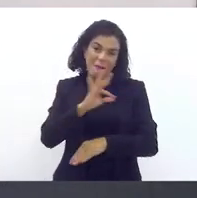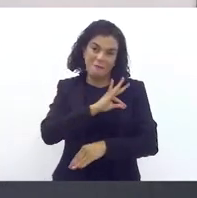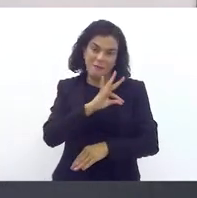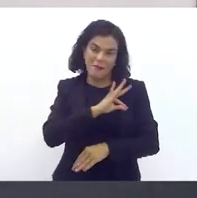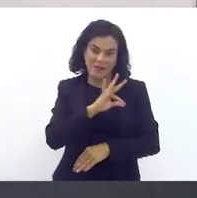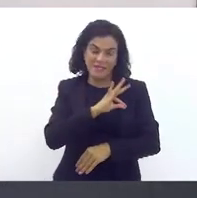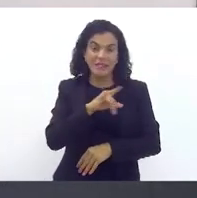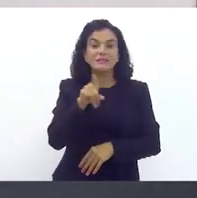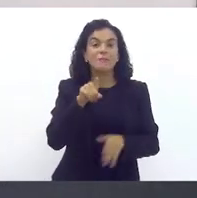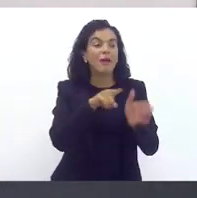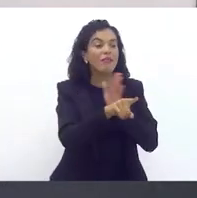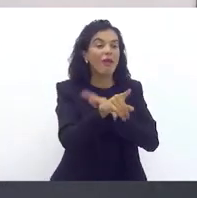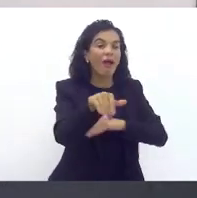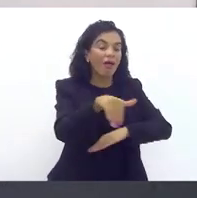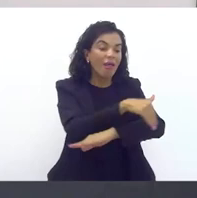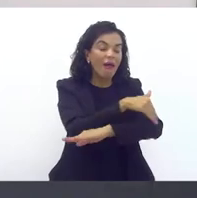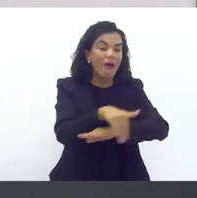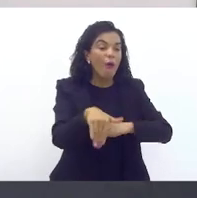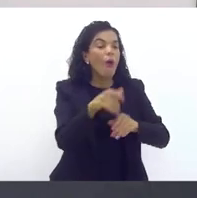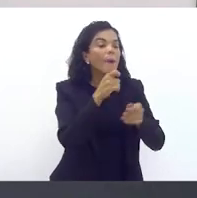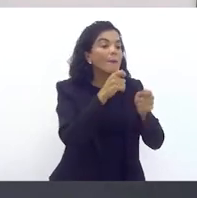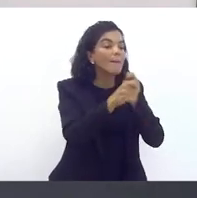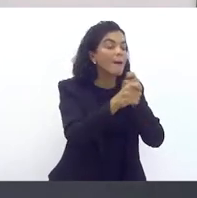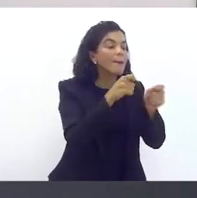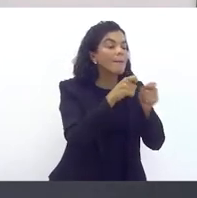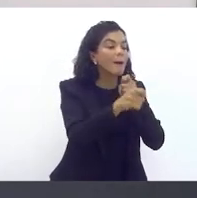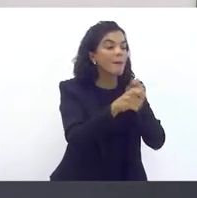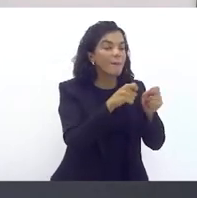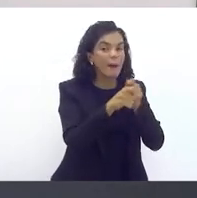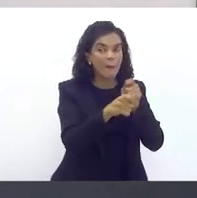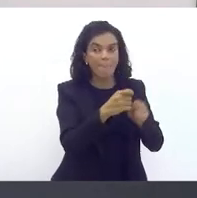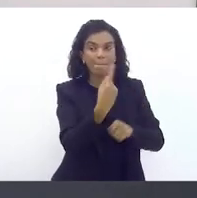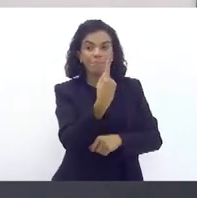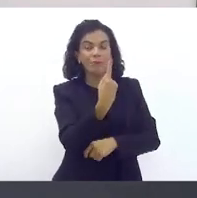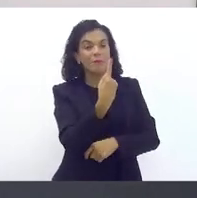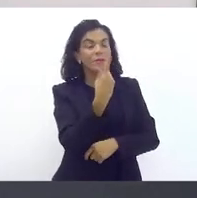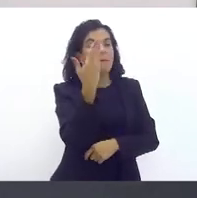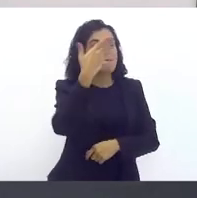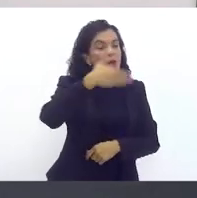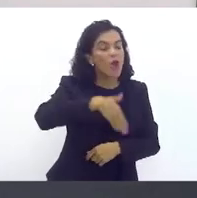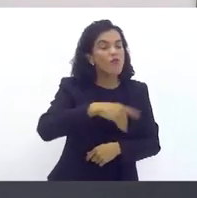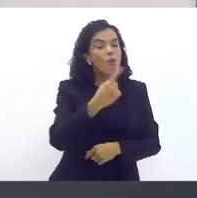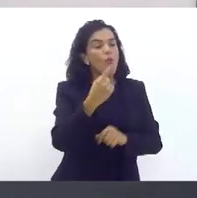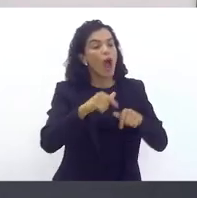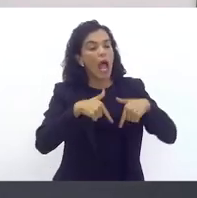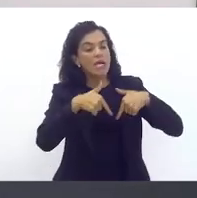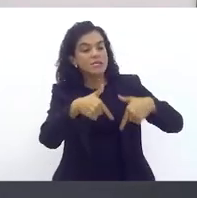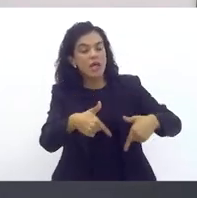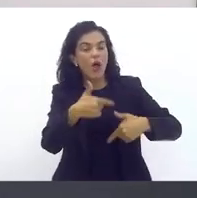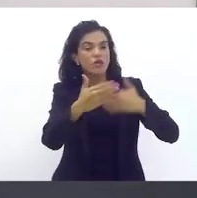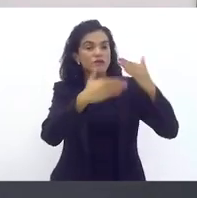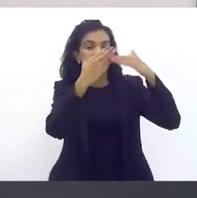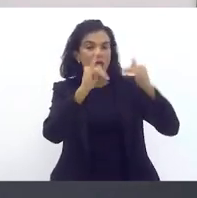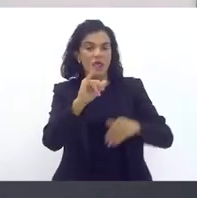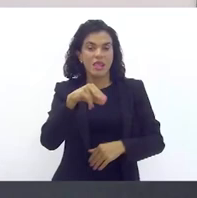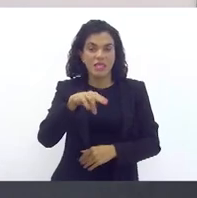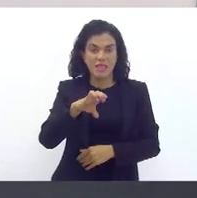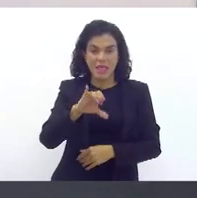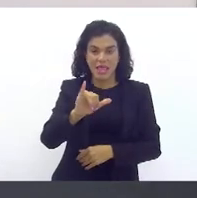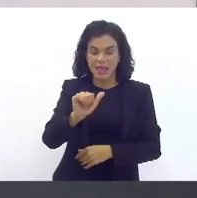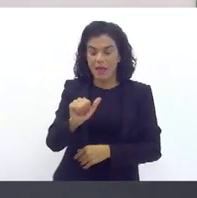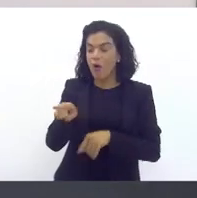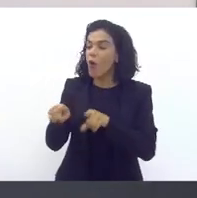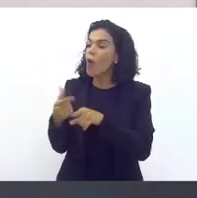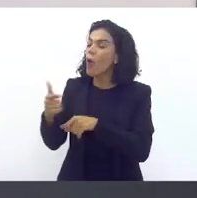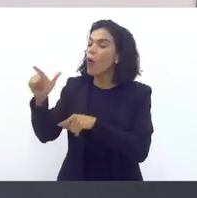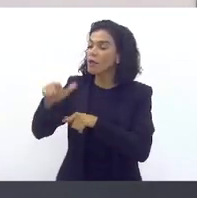na rua, com certeza, e perguntar, me diga uma ação desenvolvida pelo INEA, me diga uma ação desenvolvida pelas